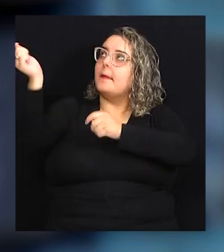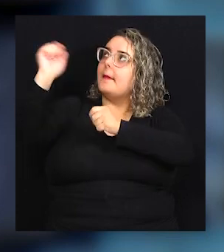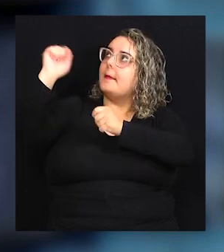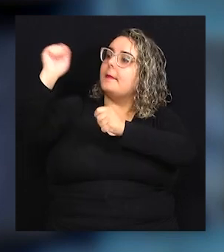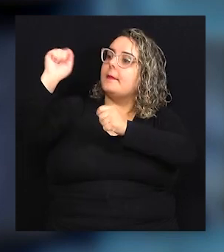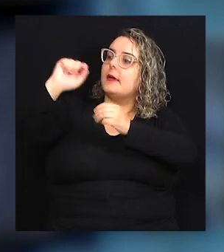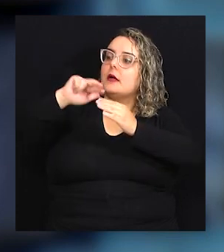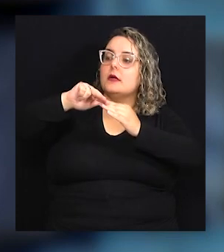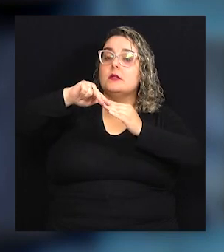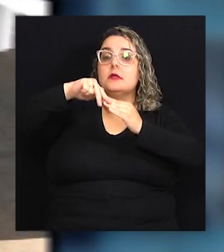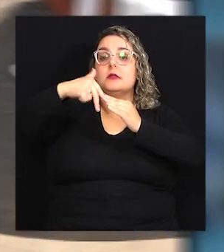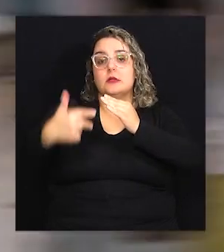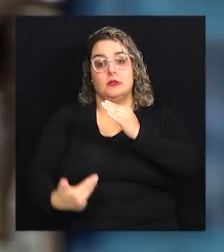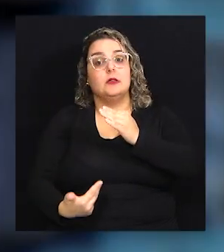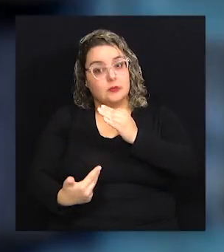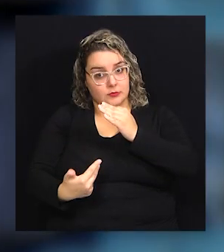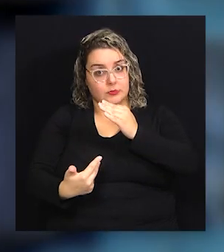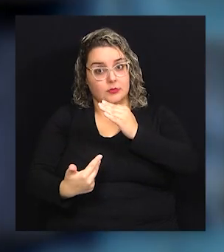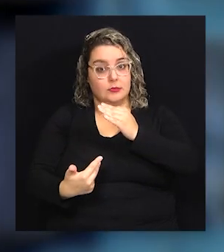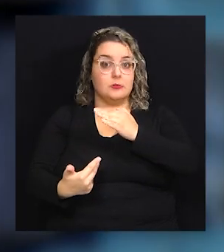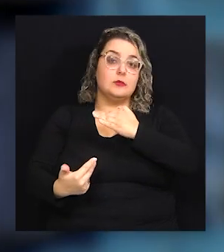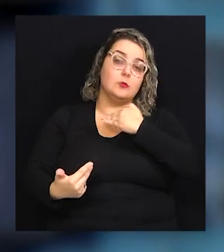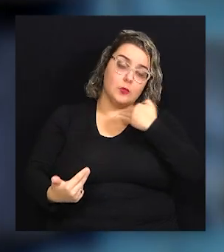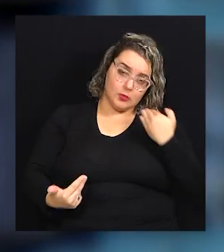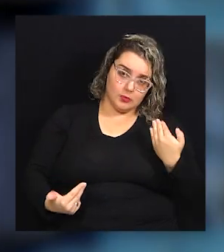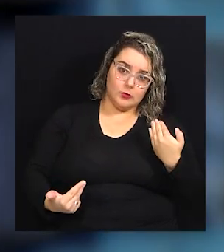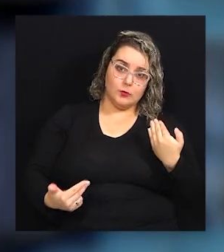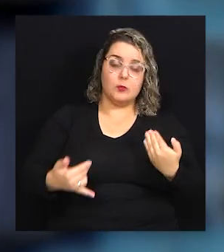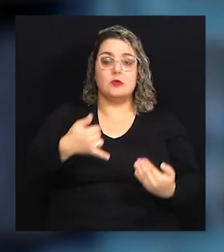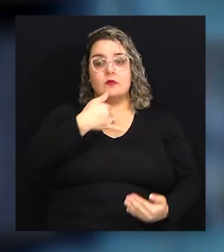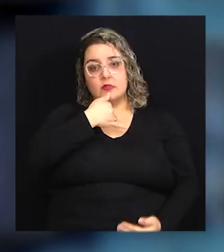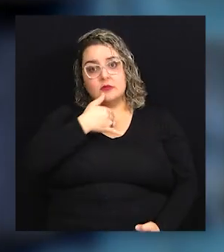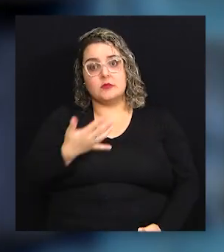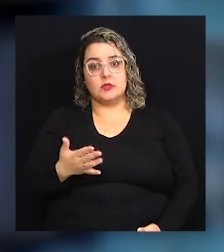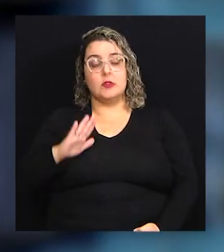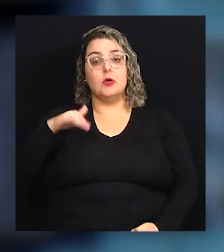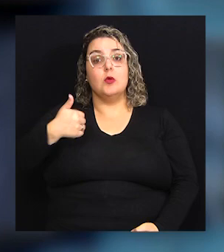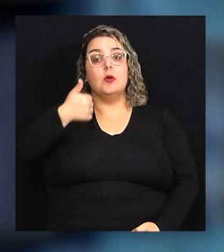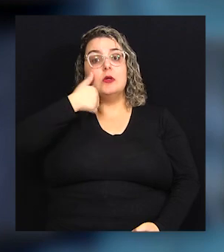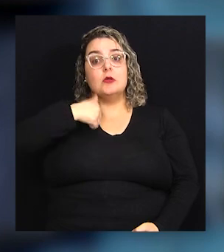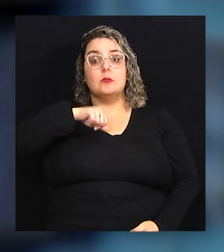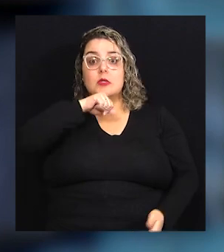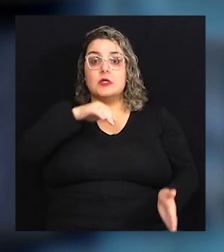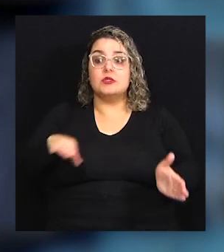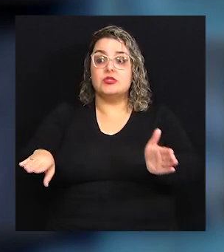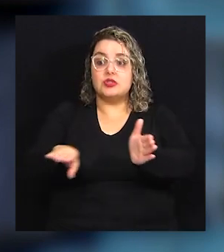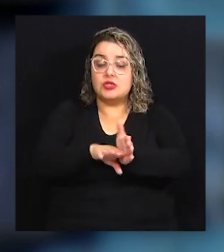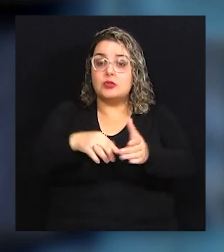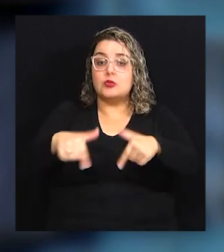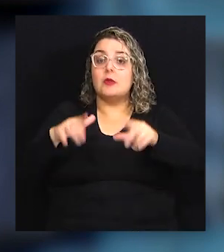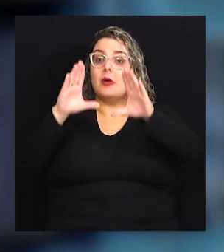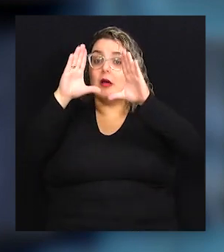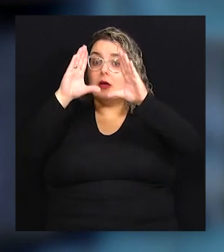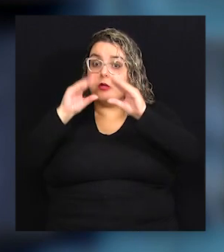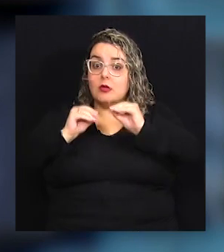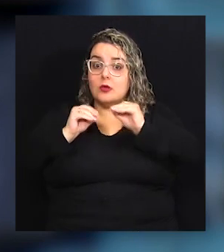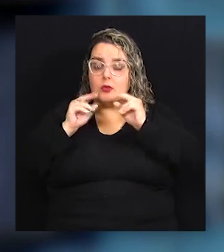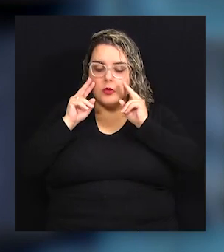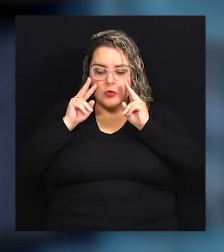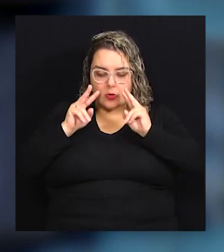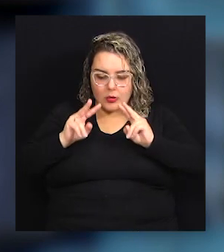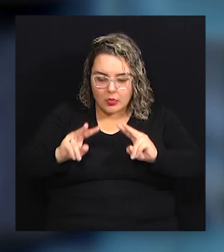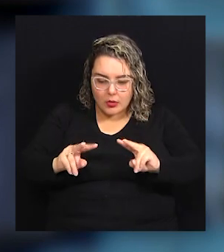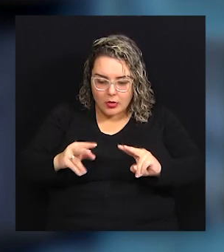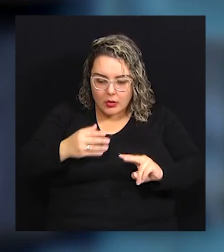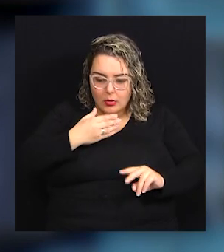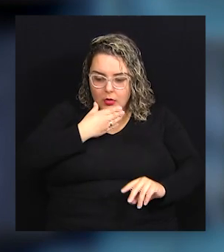dele e ele veio a cair da laje. E ele faleceu. Quando a mãe chega do trabalho, à noite,